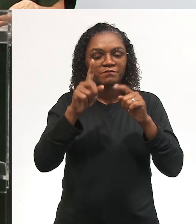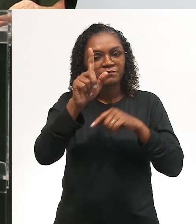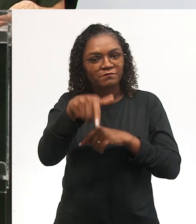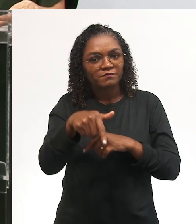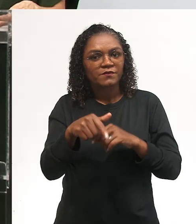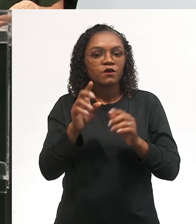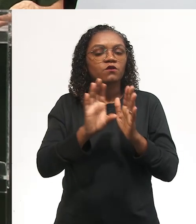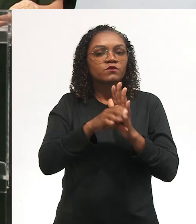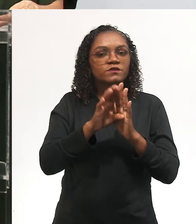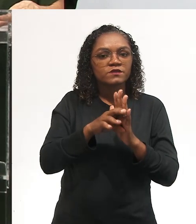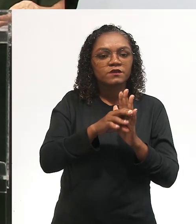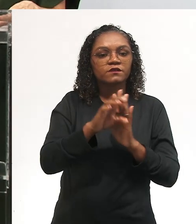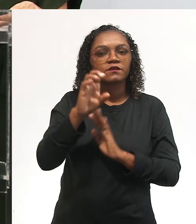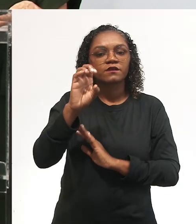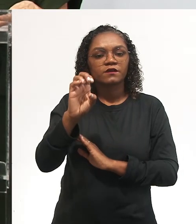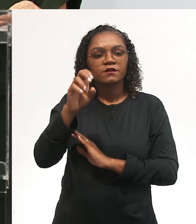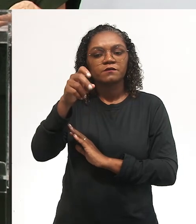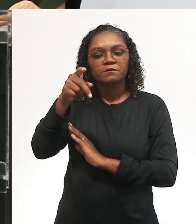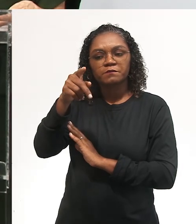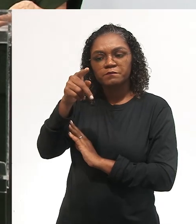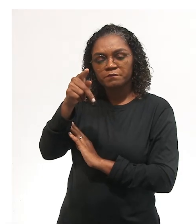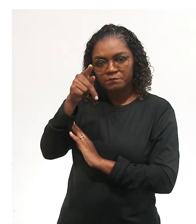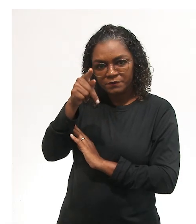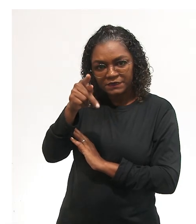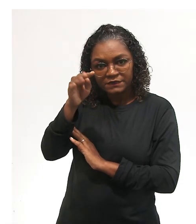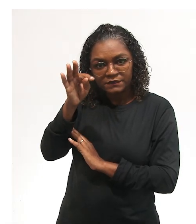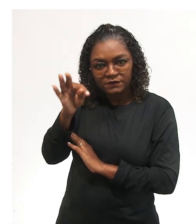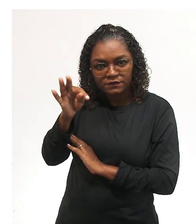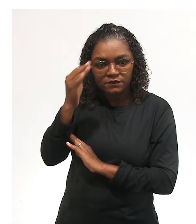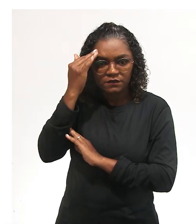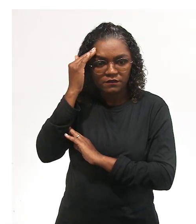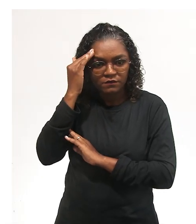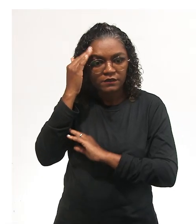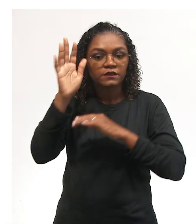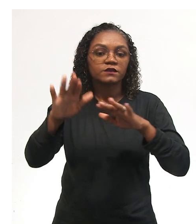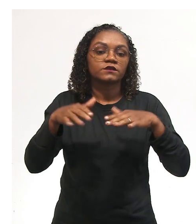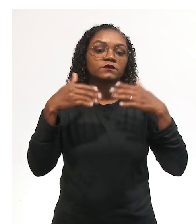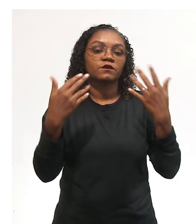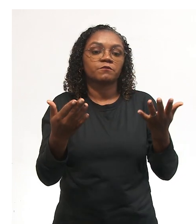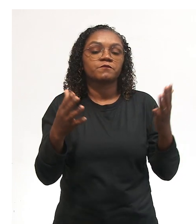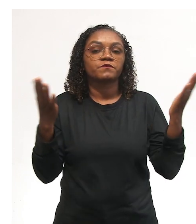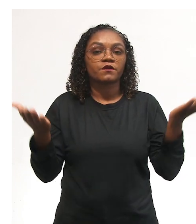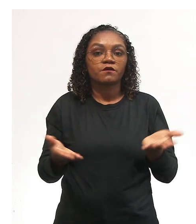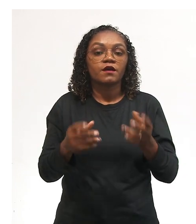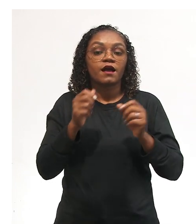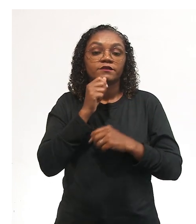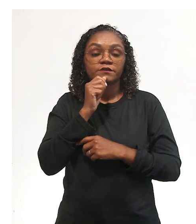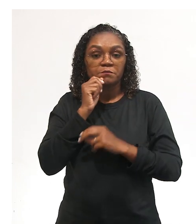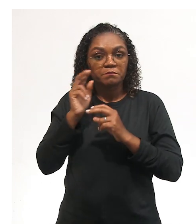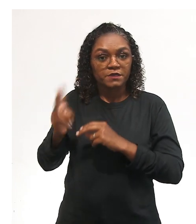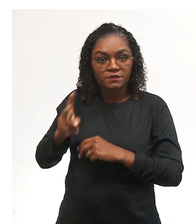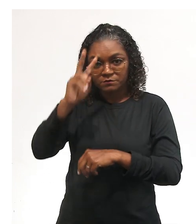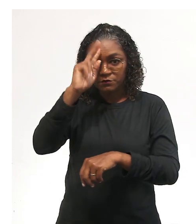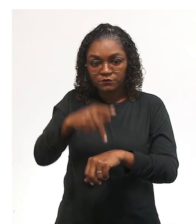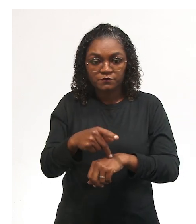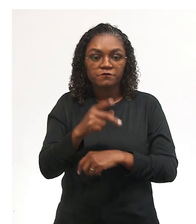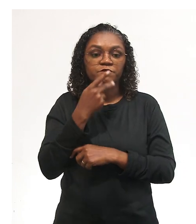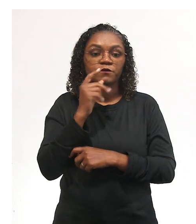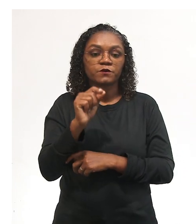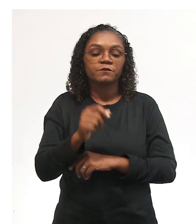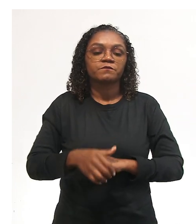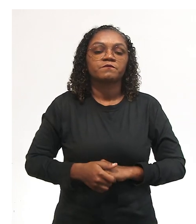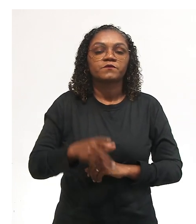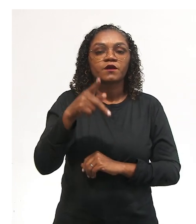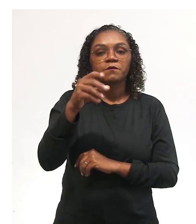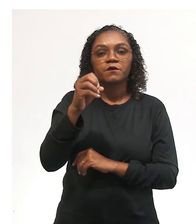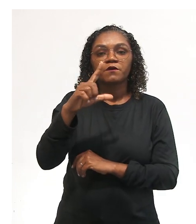tem politecnia aqui enquanto conceito da EPT. Então, a politecnia, ainda com Saviani, diz respeito ao domínio dos